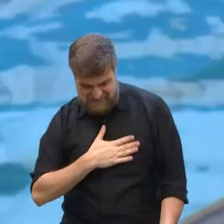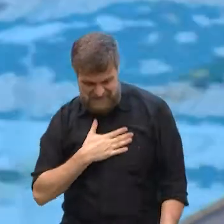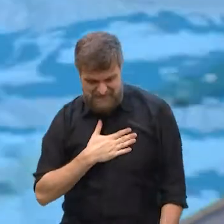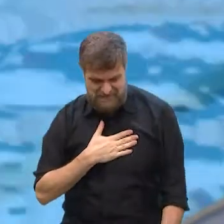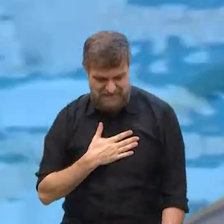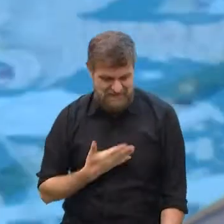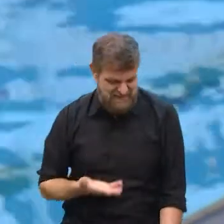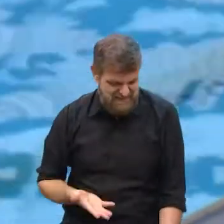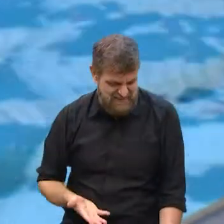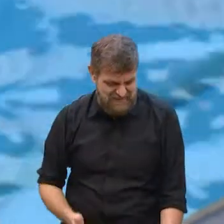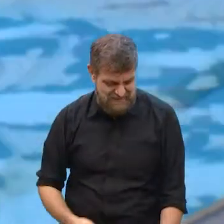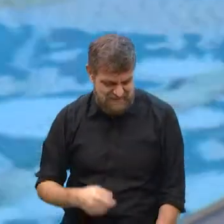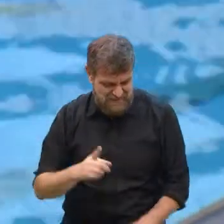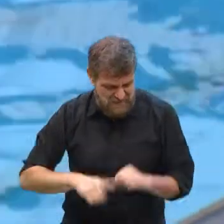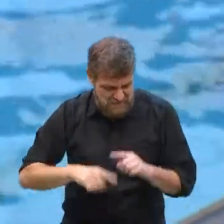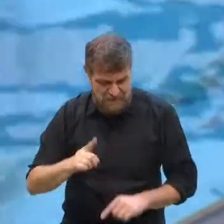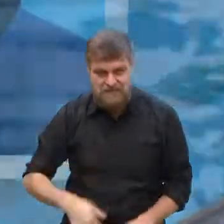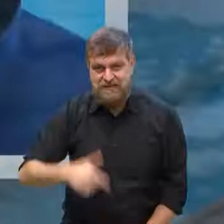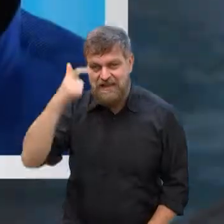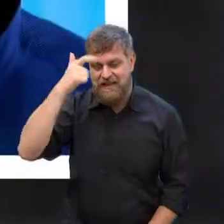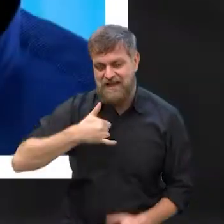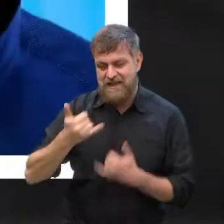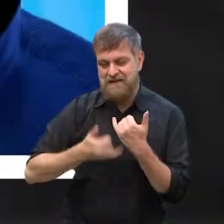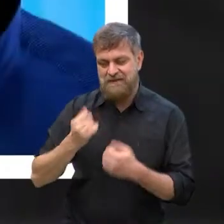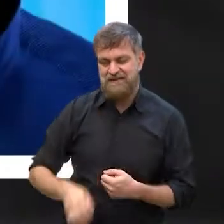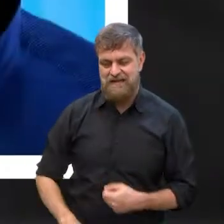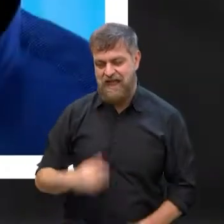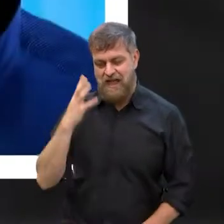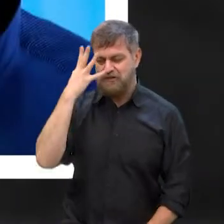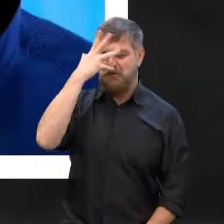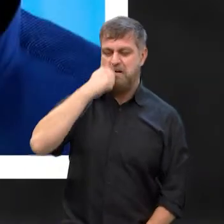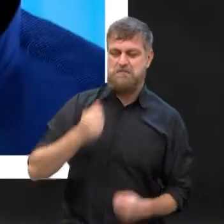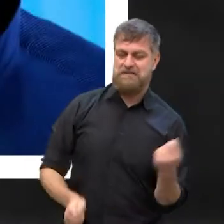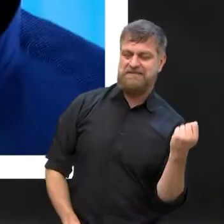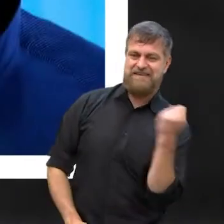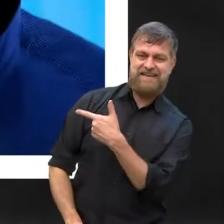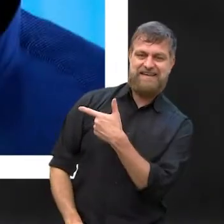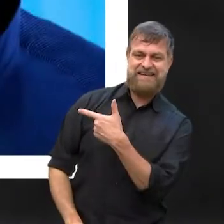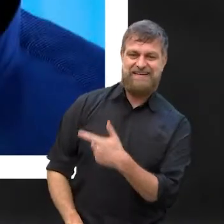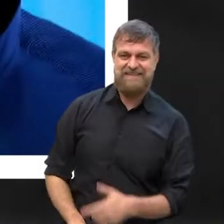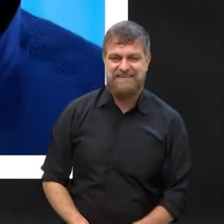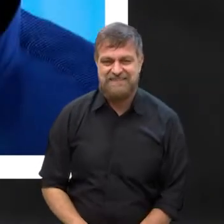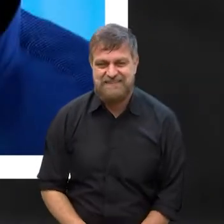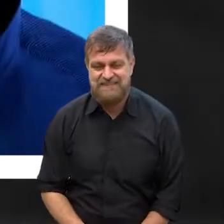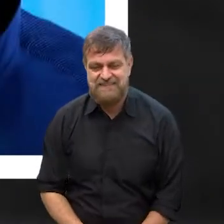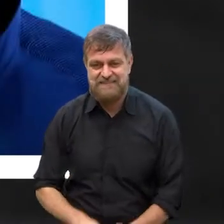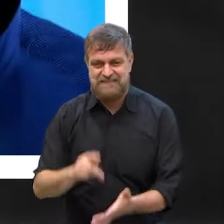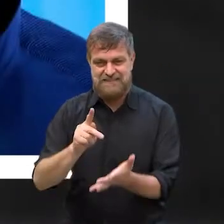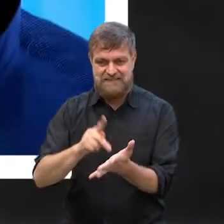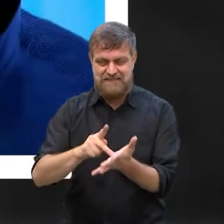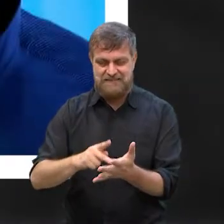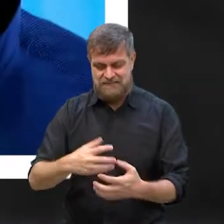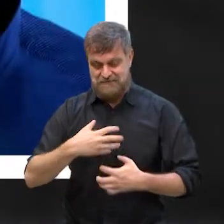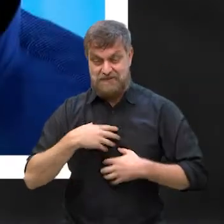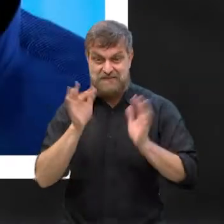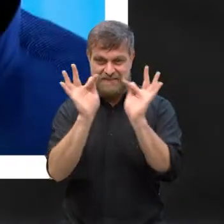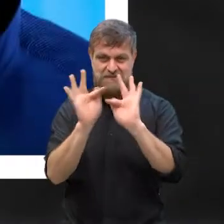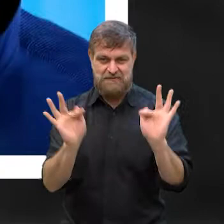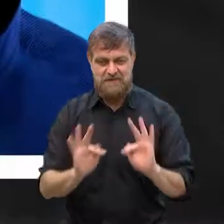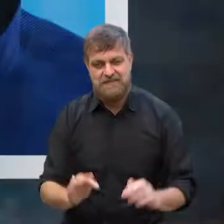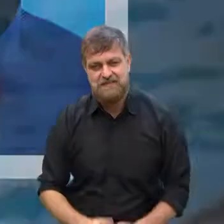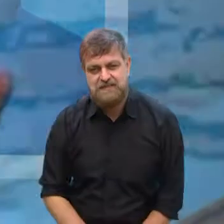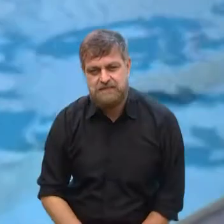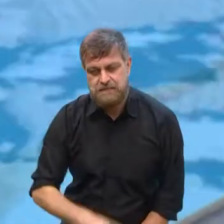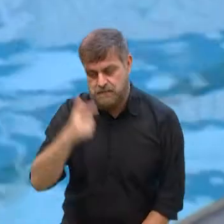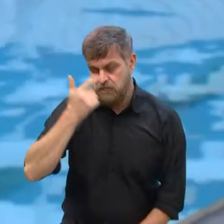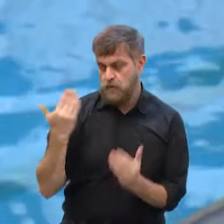lado? Eu brinco que eu sou mais bonito que ele. Mas, na verdade, assim, eu fico extremamente feliz de